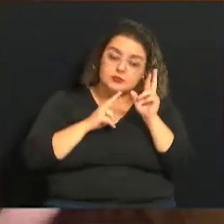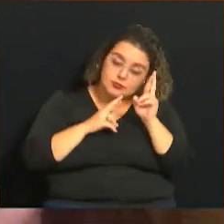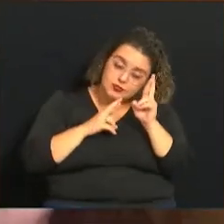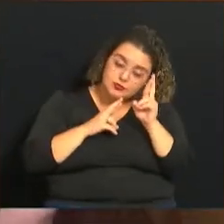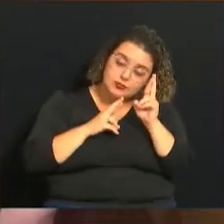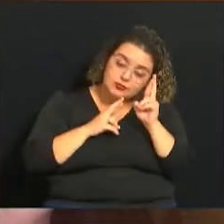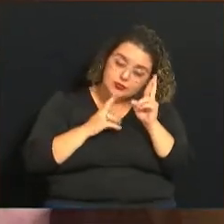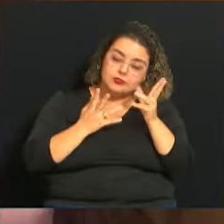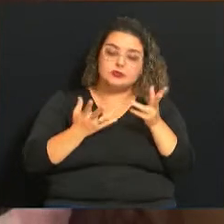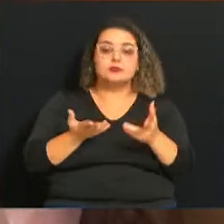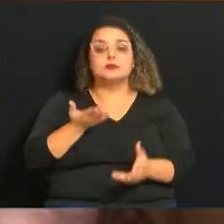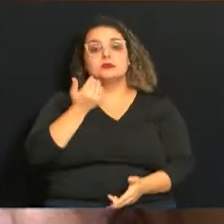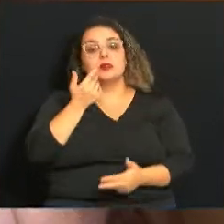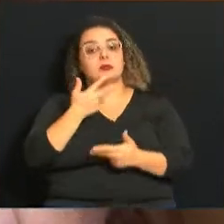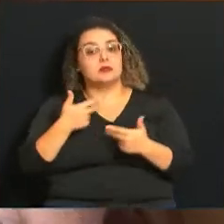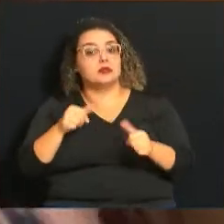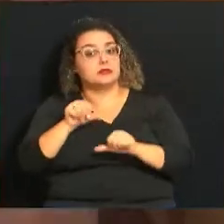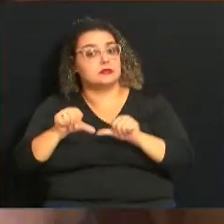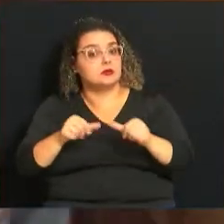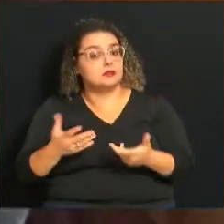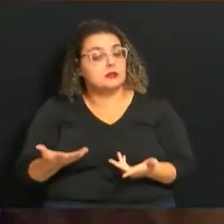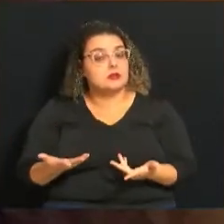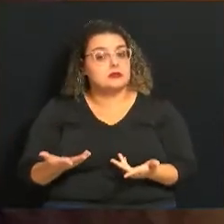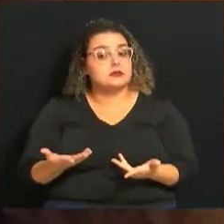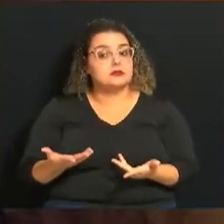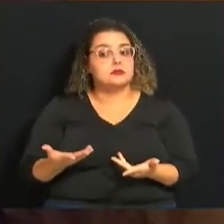na alimentação, um